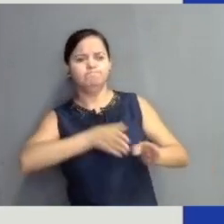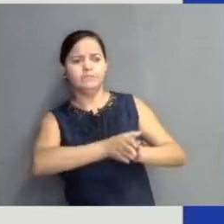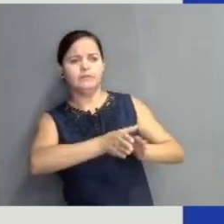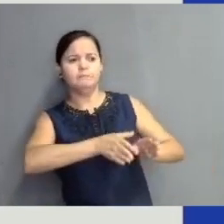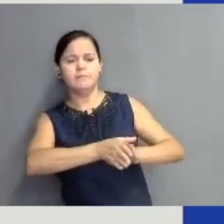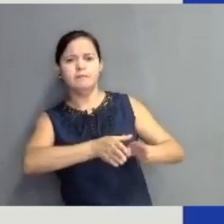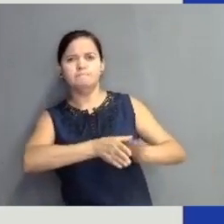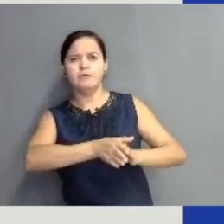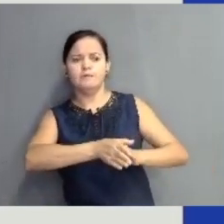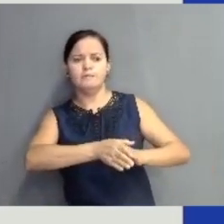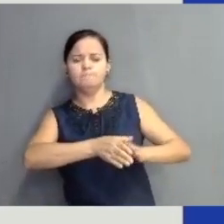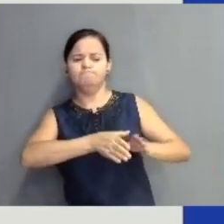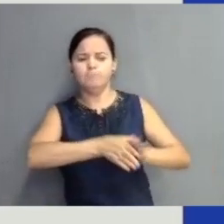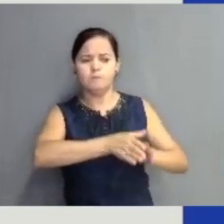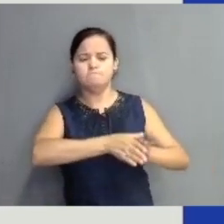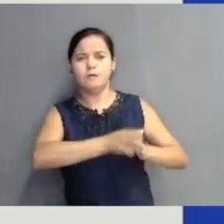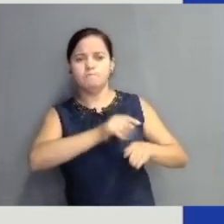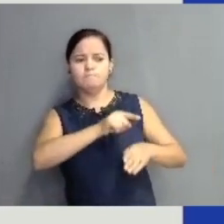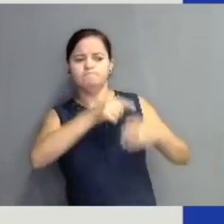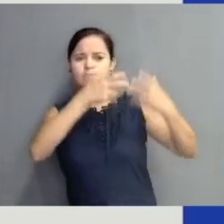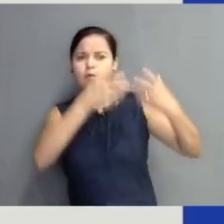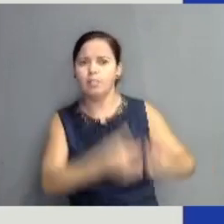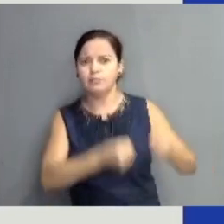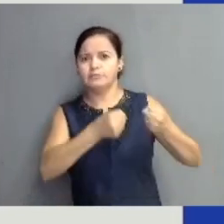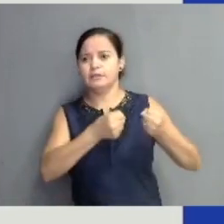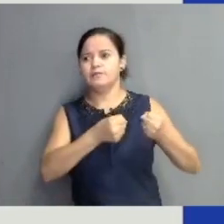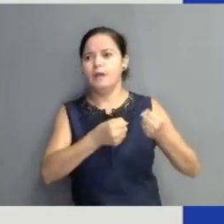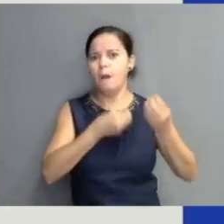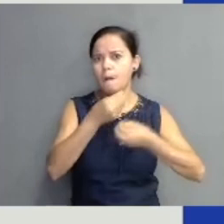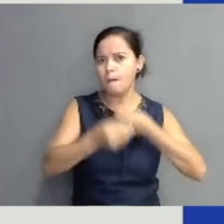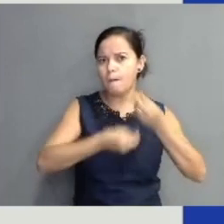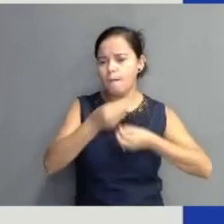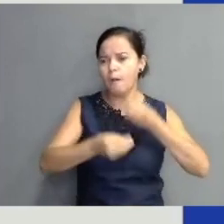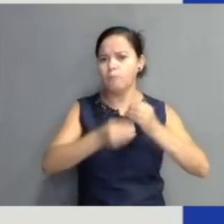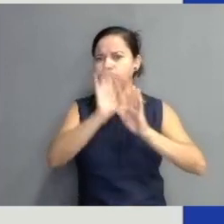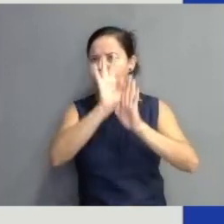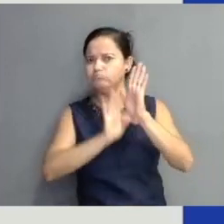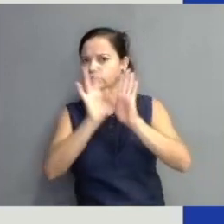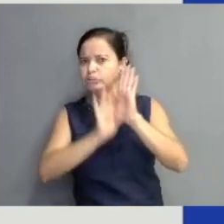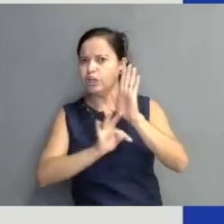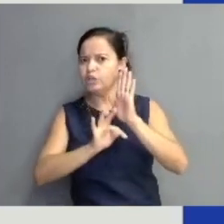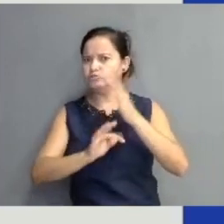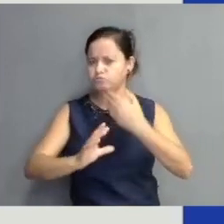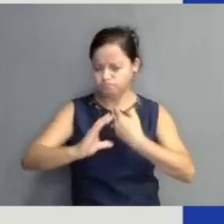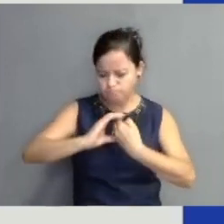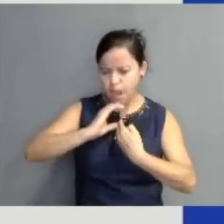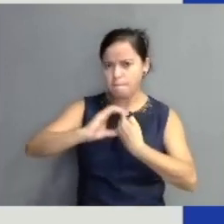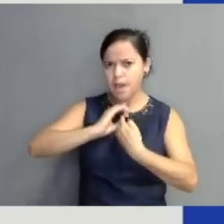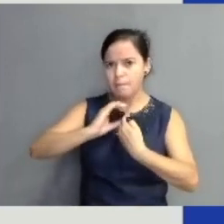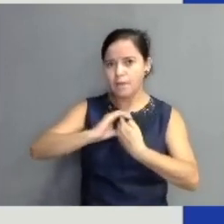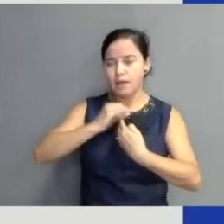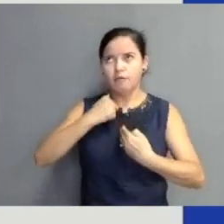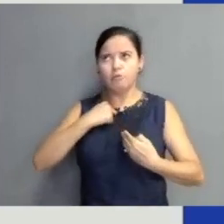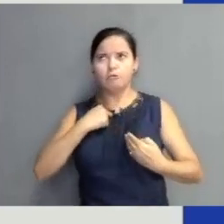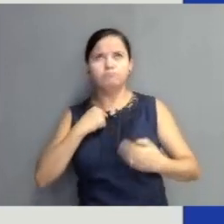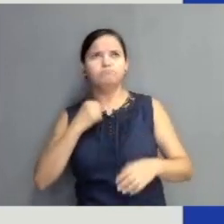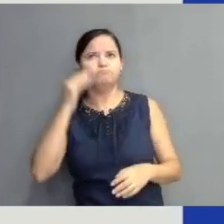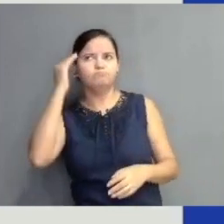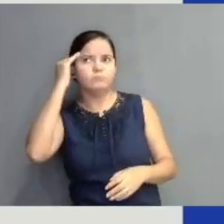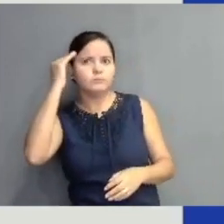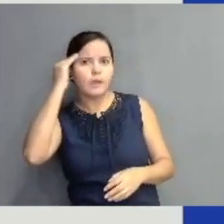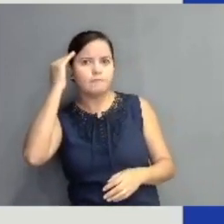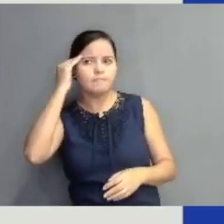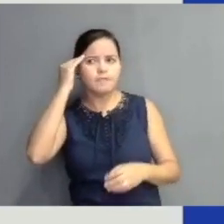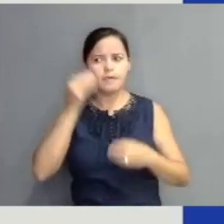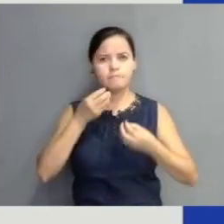e conhecer os principais argumentos em textos discursivos, tá? Aqui algumas habilidades que nós vamos trabalhar